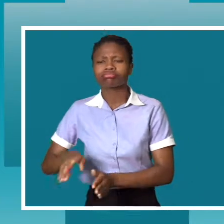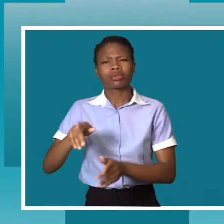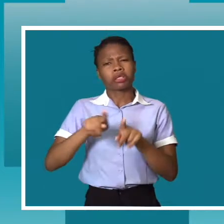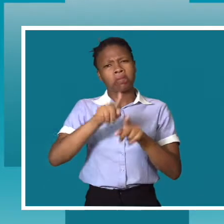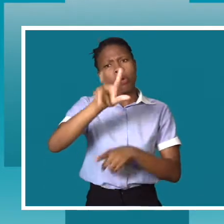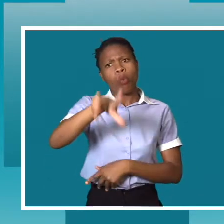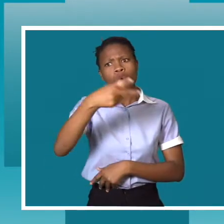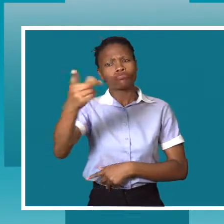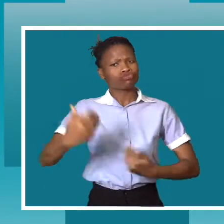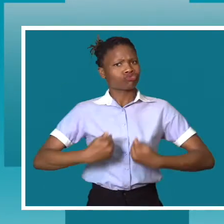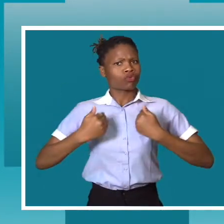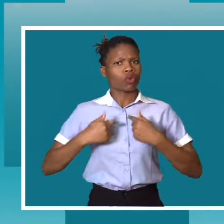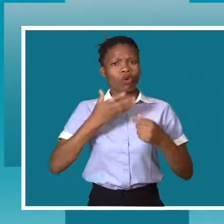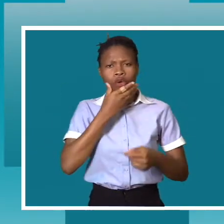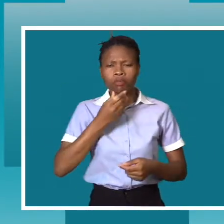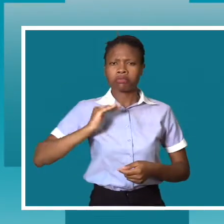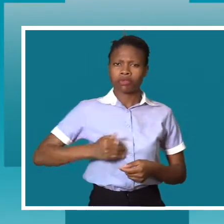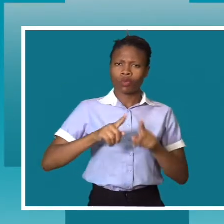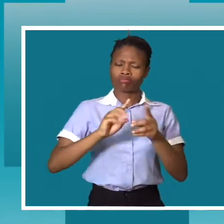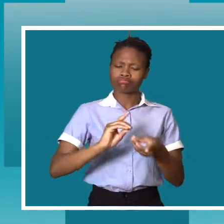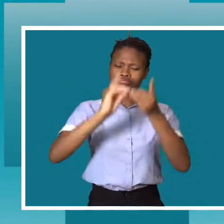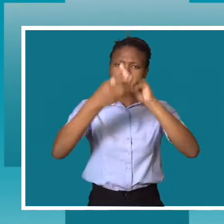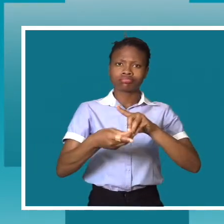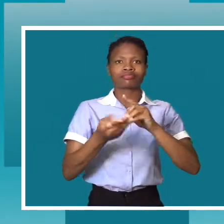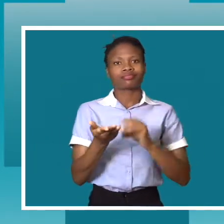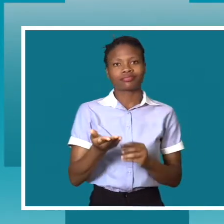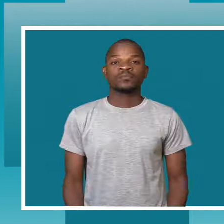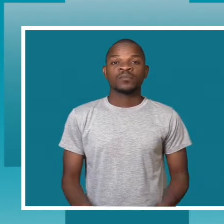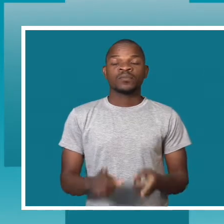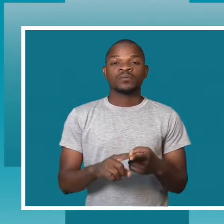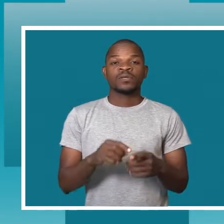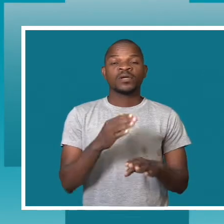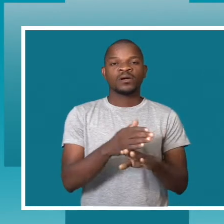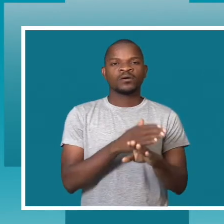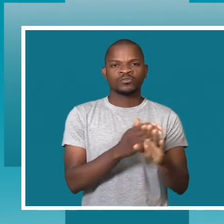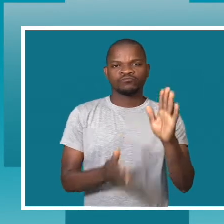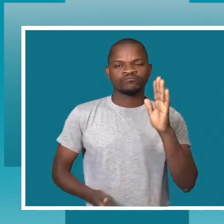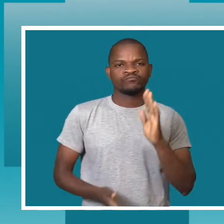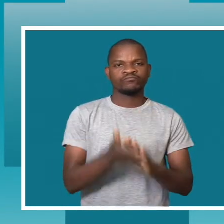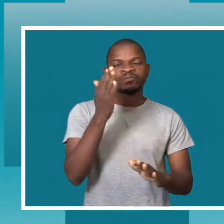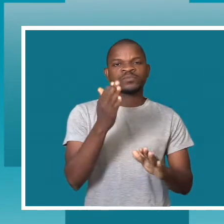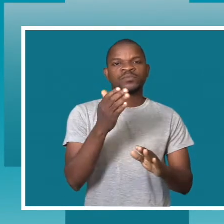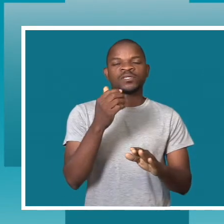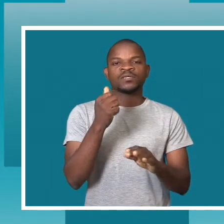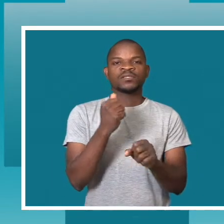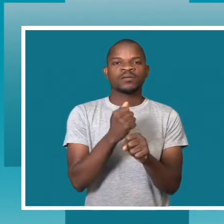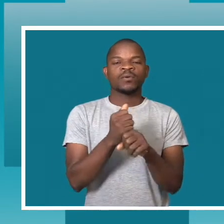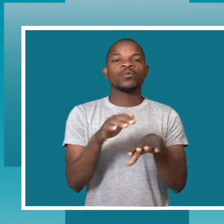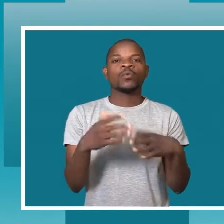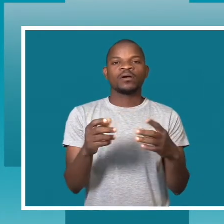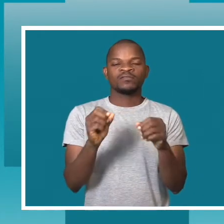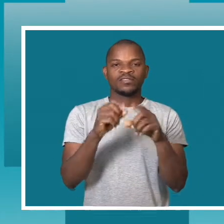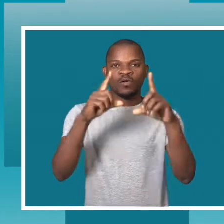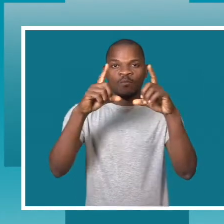e reprodutiva com outros jovens adolescentes? Eu comecei sendo fotógrafo do